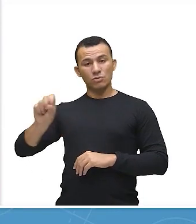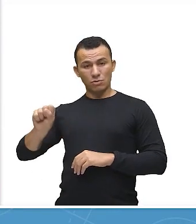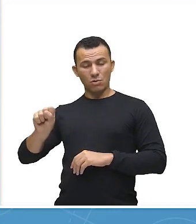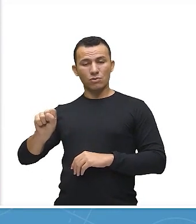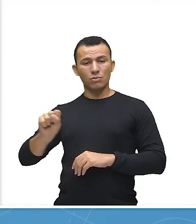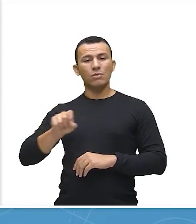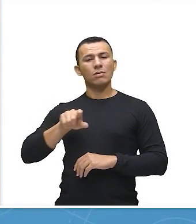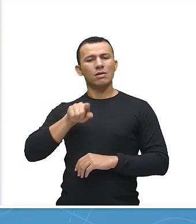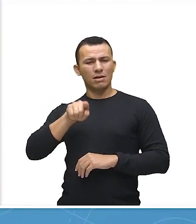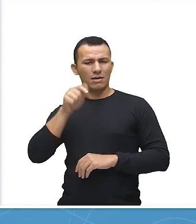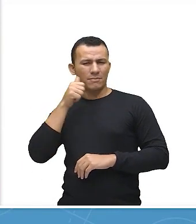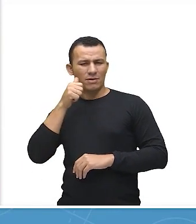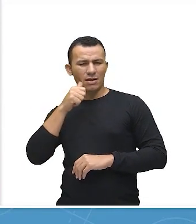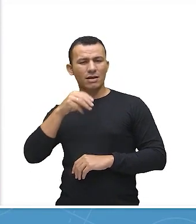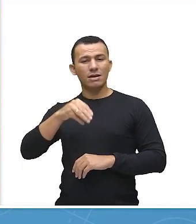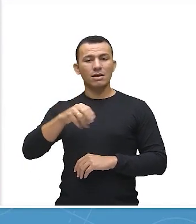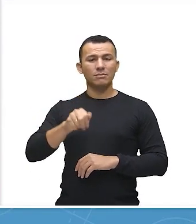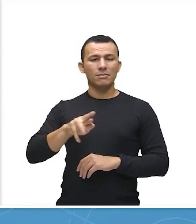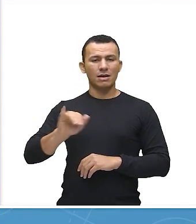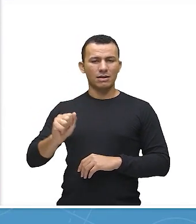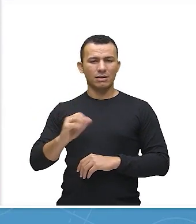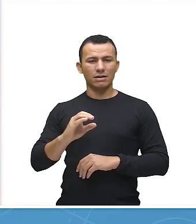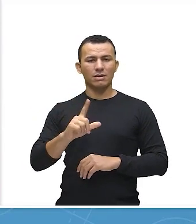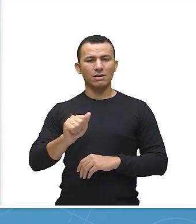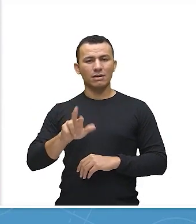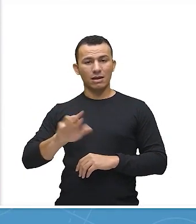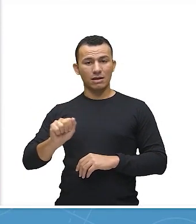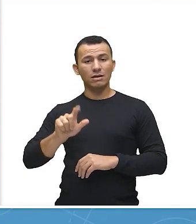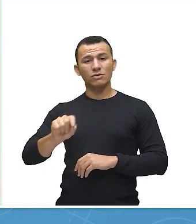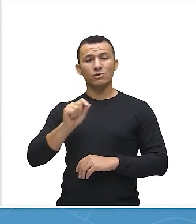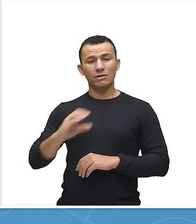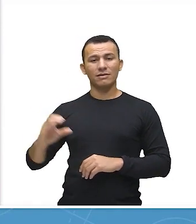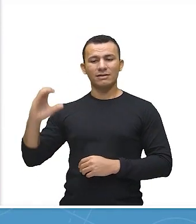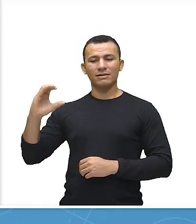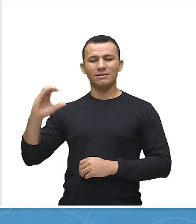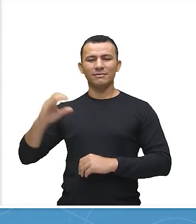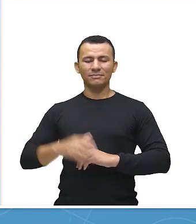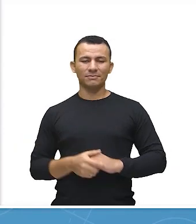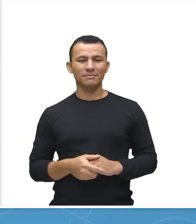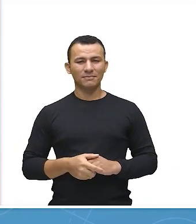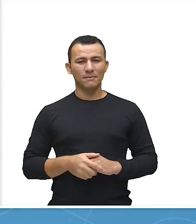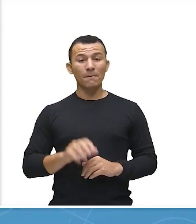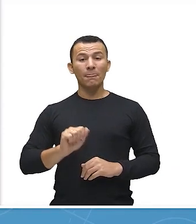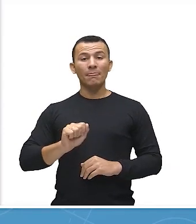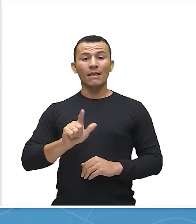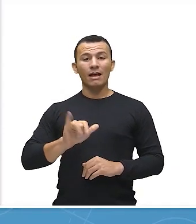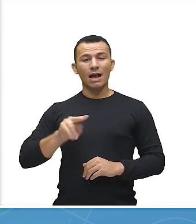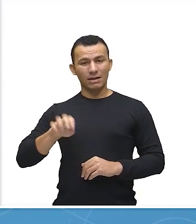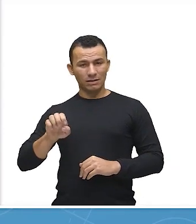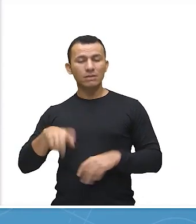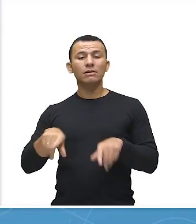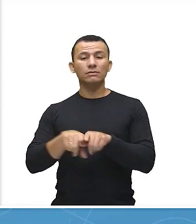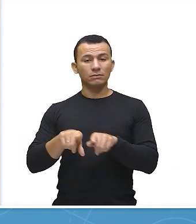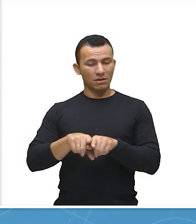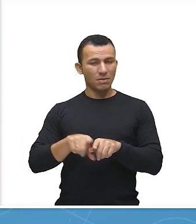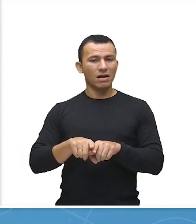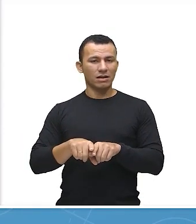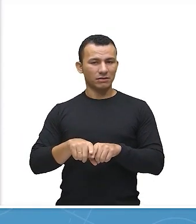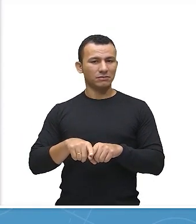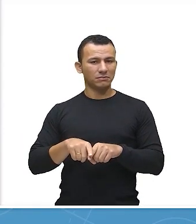D, secular. Então, qual é a música composta por temas religiosos e utilizada